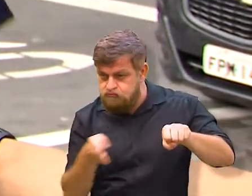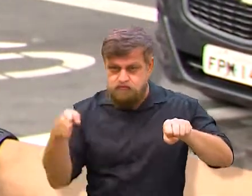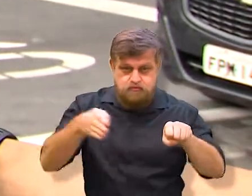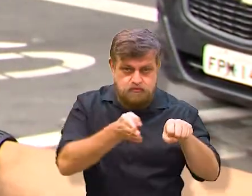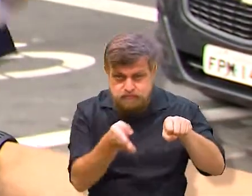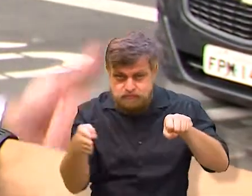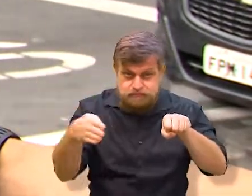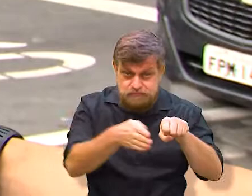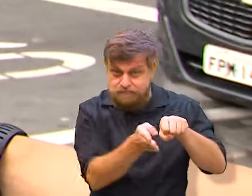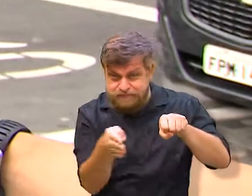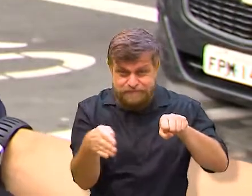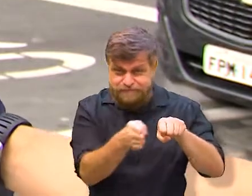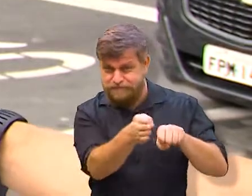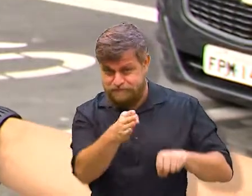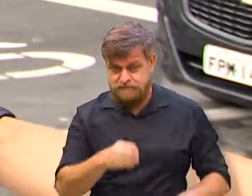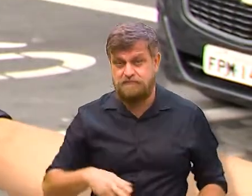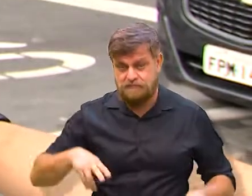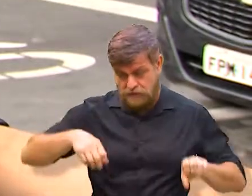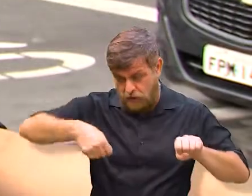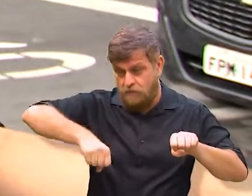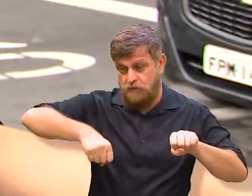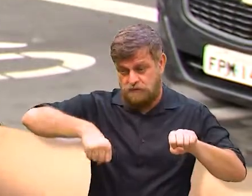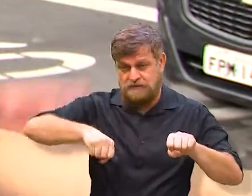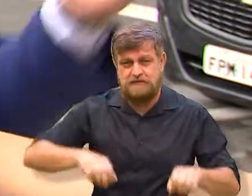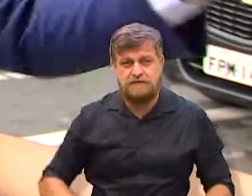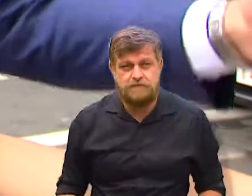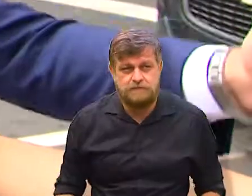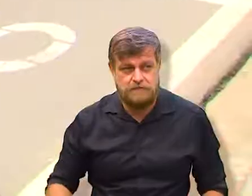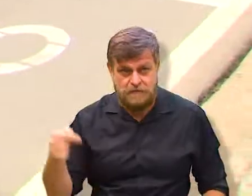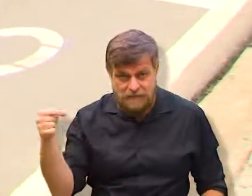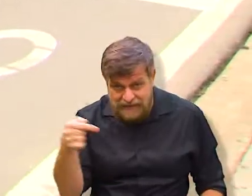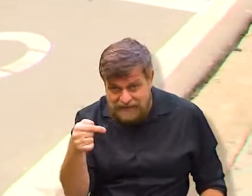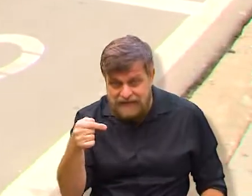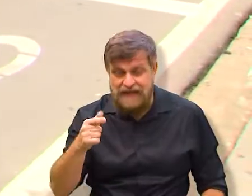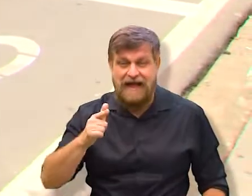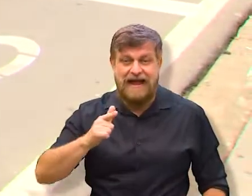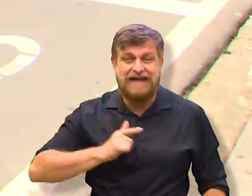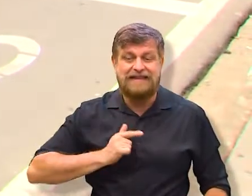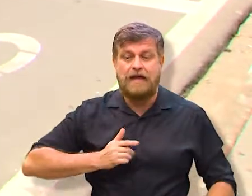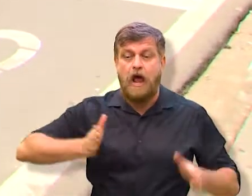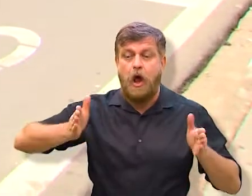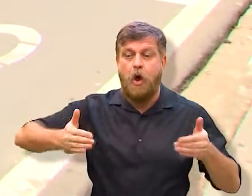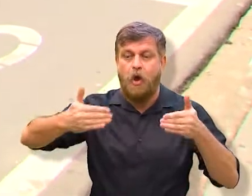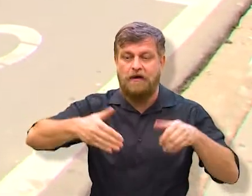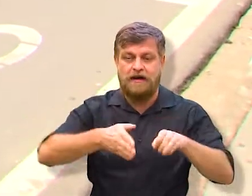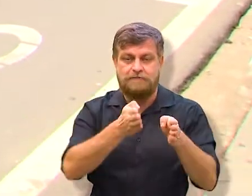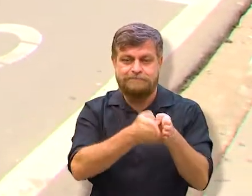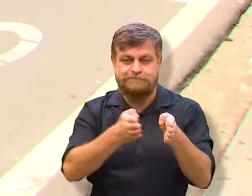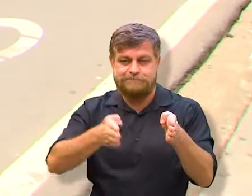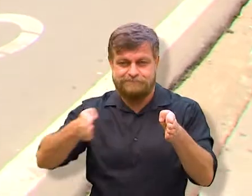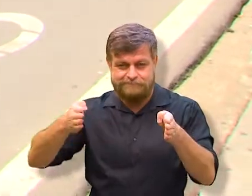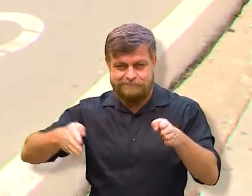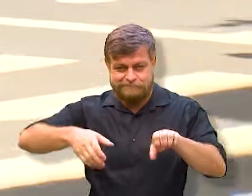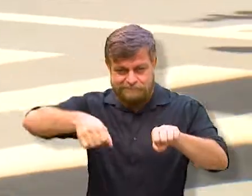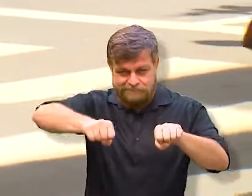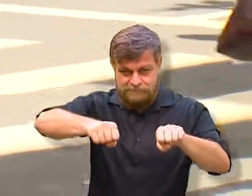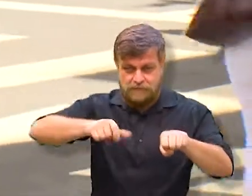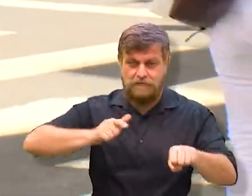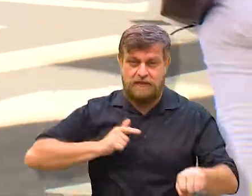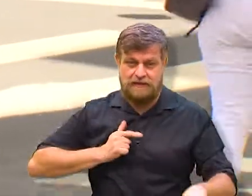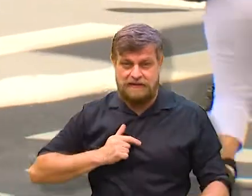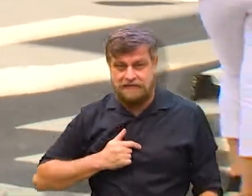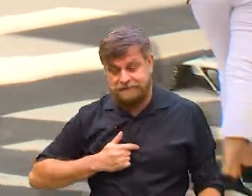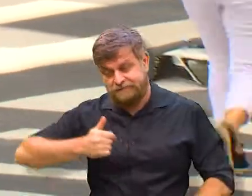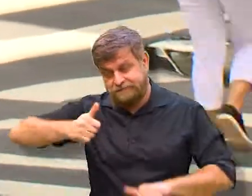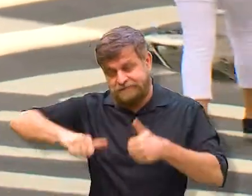para chegar rápido muitas vezes o motociclista vai ter que passar na frente então é são dois pesos